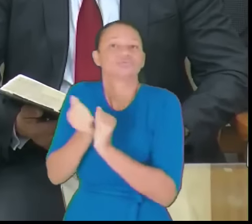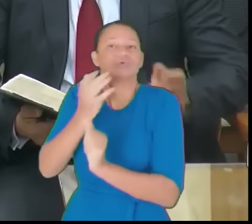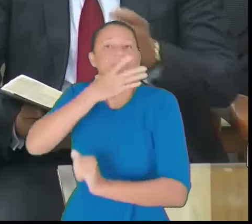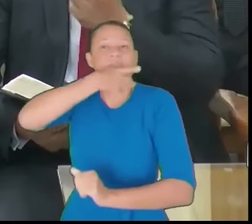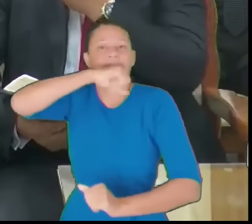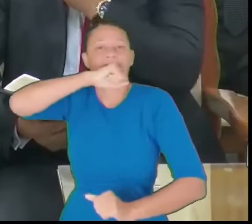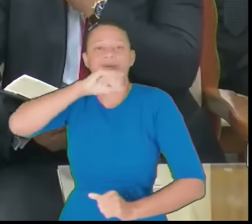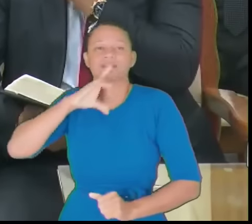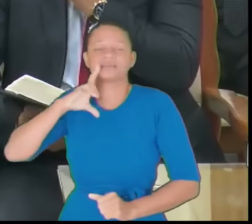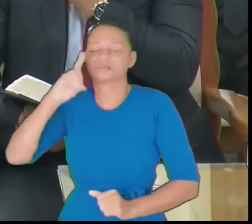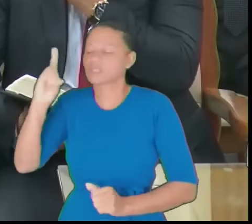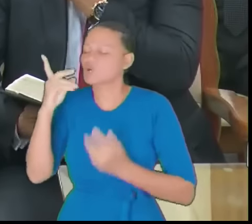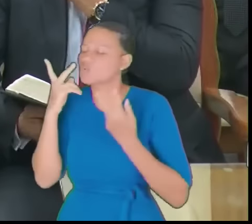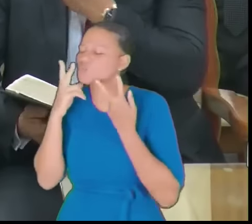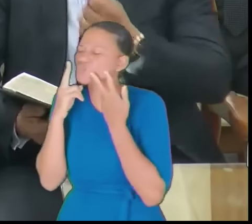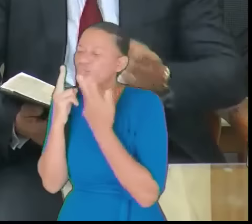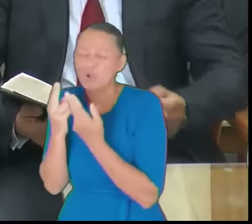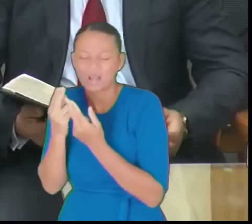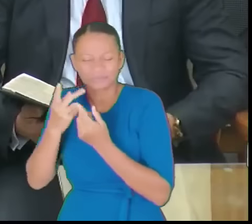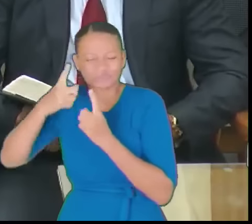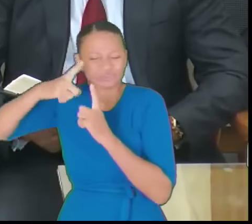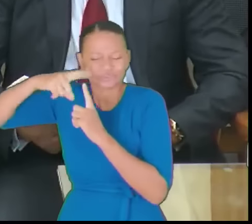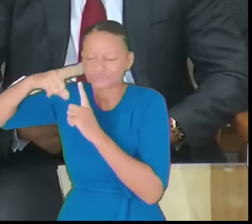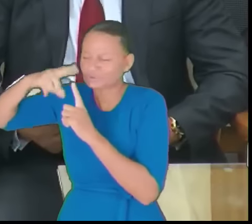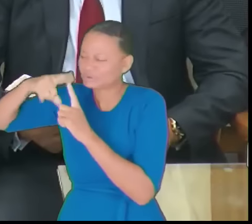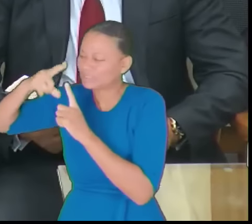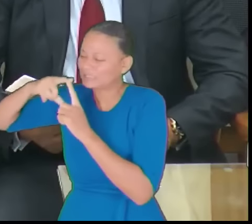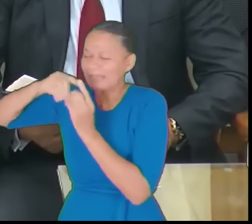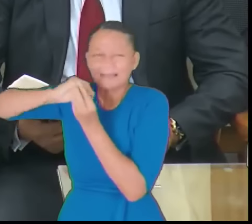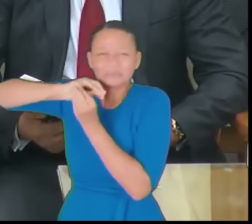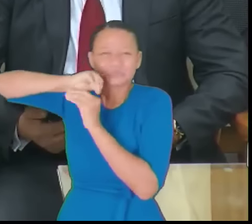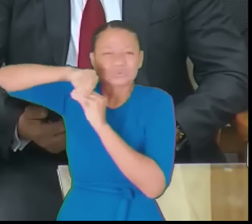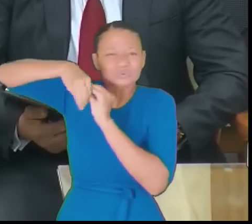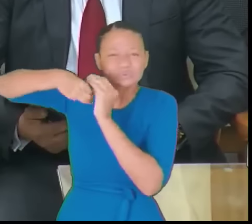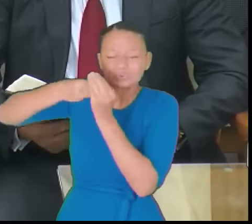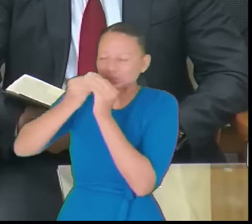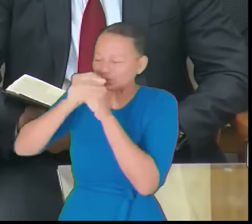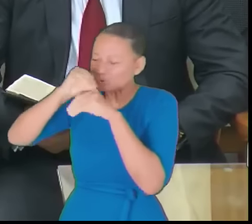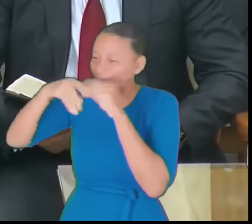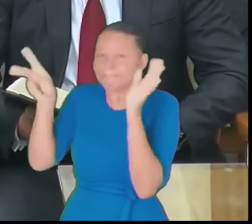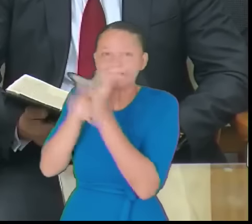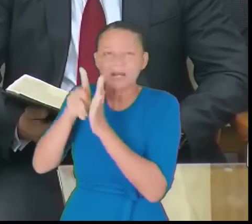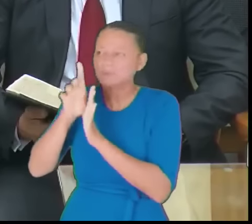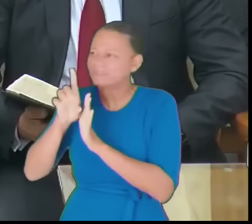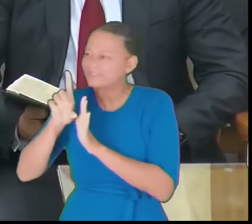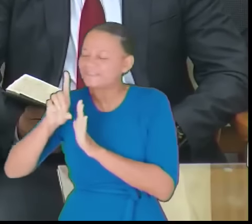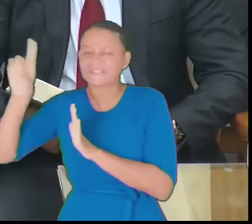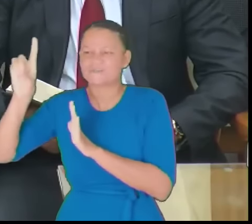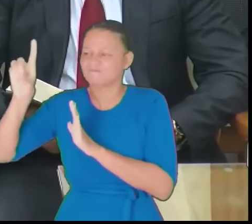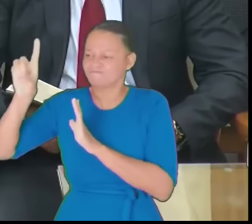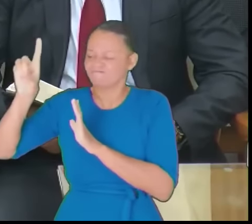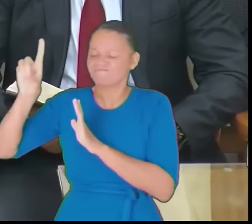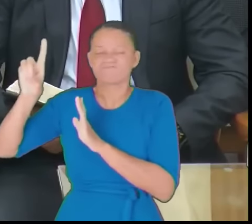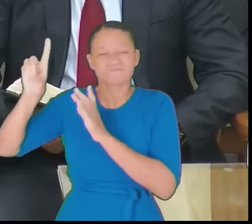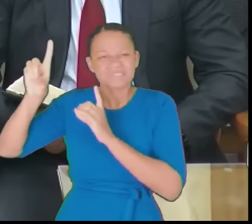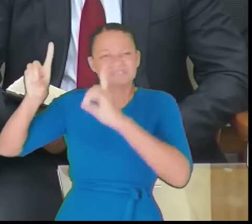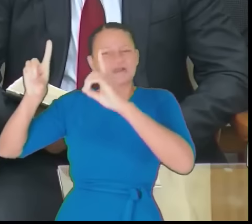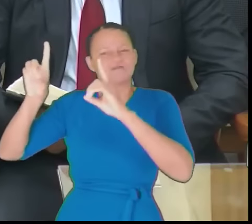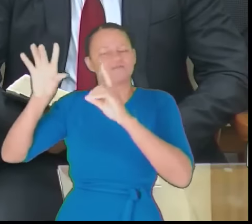Ele é da mesma essência, é da mesma substância, é Deus como o Pai é Deus.